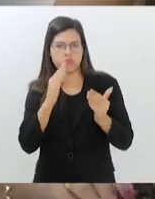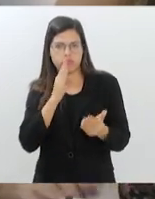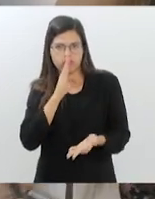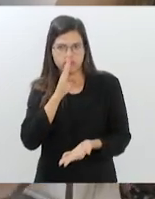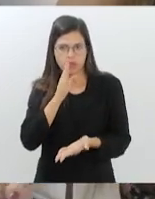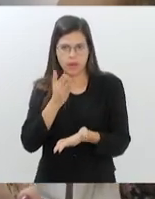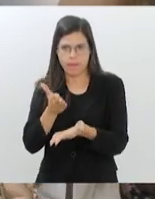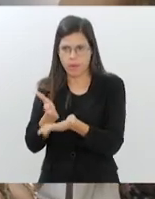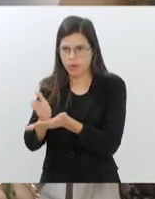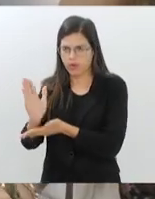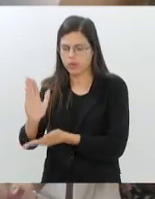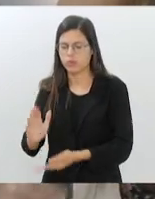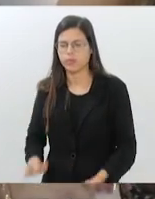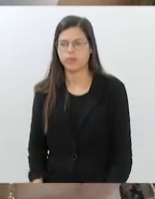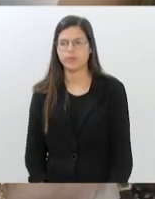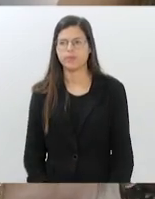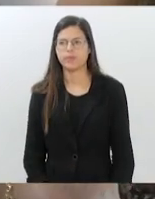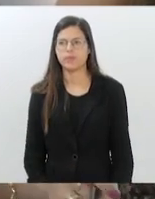comissão